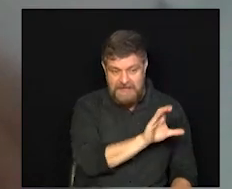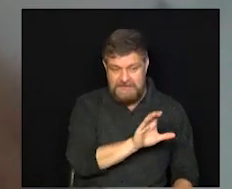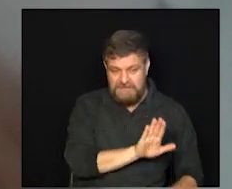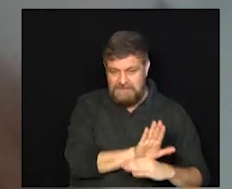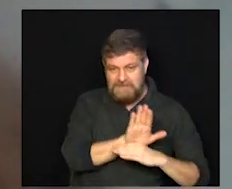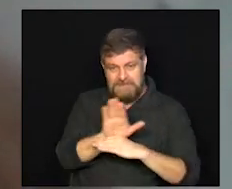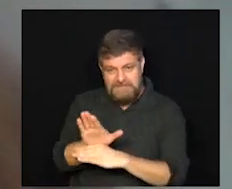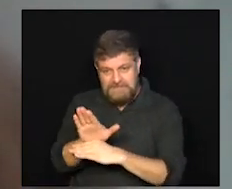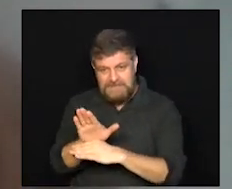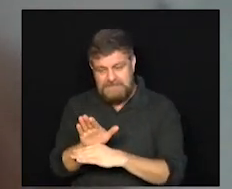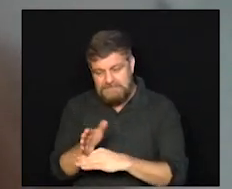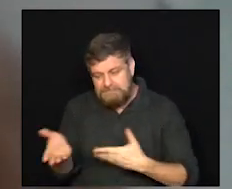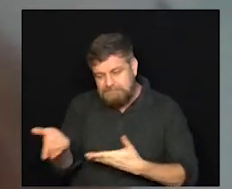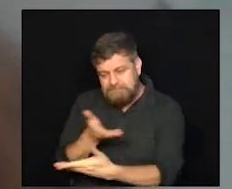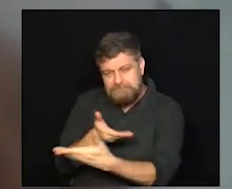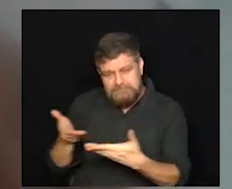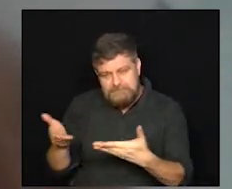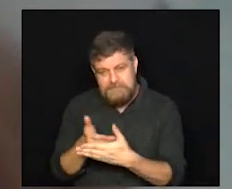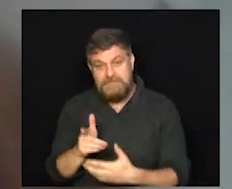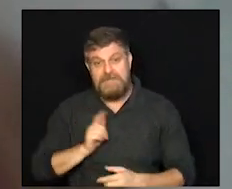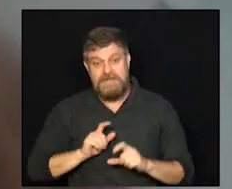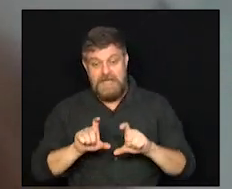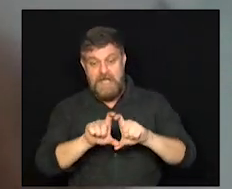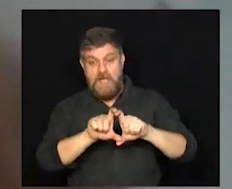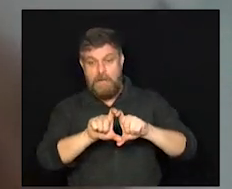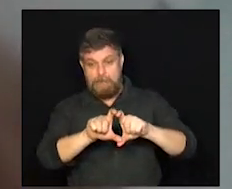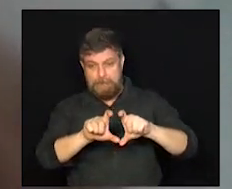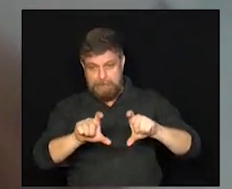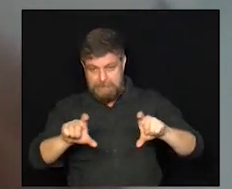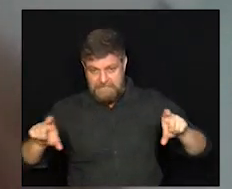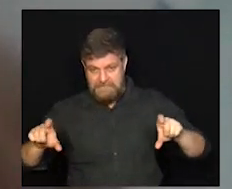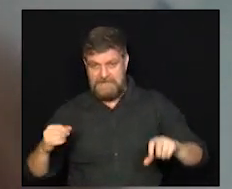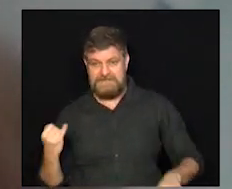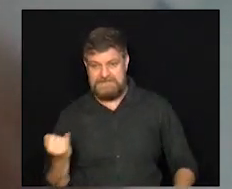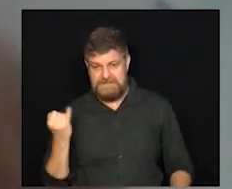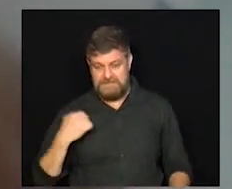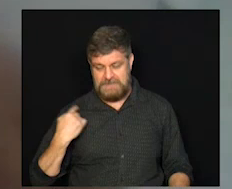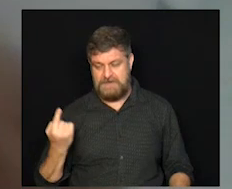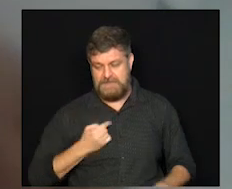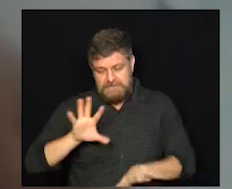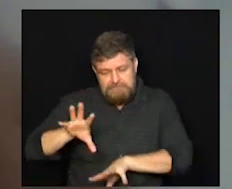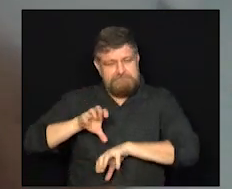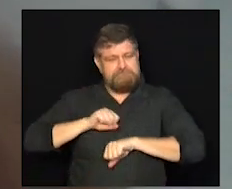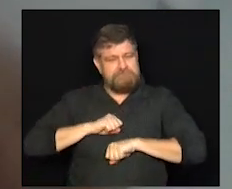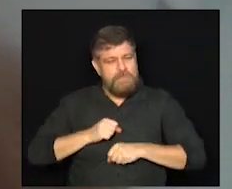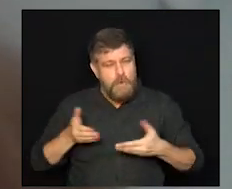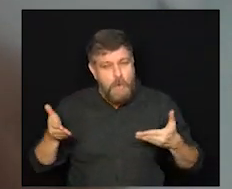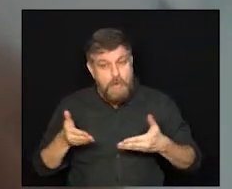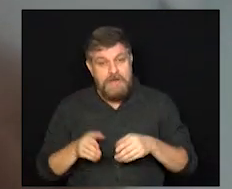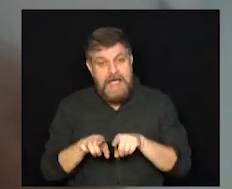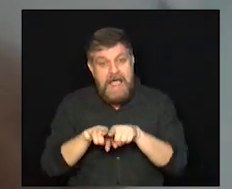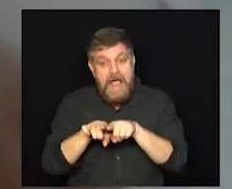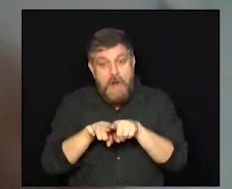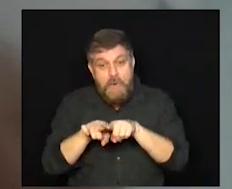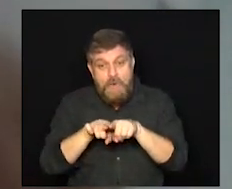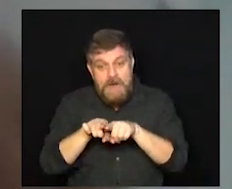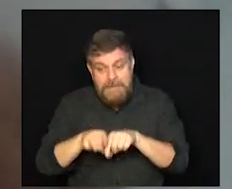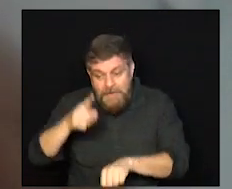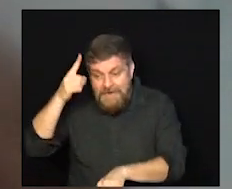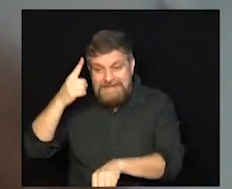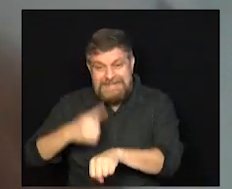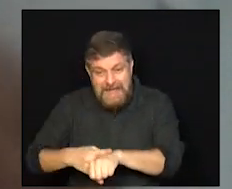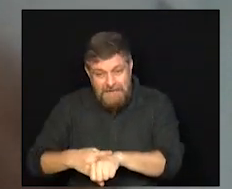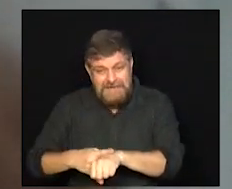disse uma frase, que é uma frase que deve ser muito importante para nós hoje. Um verdadeiro irmão se reconhece na hora da